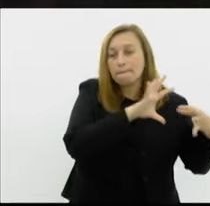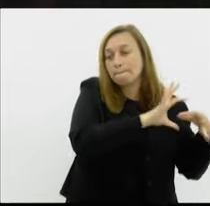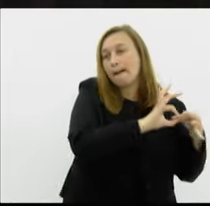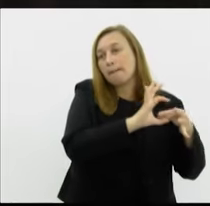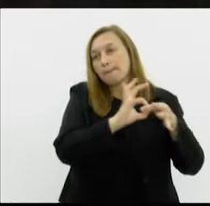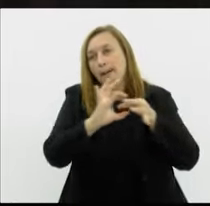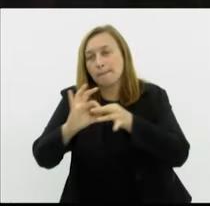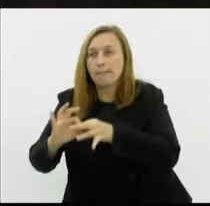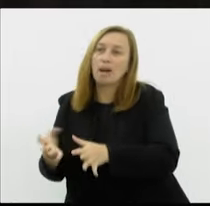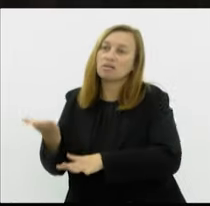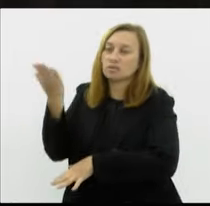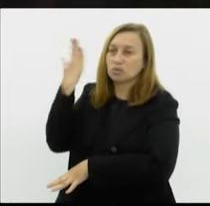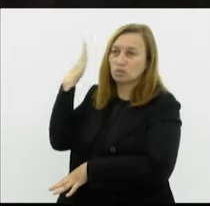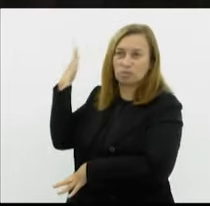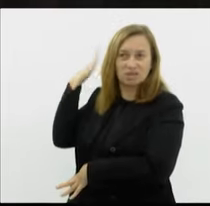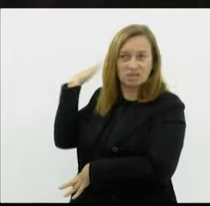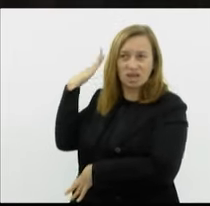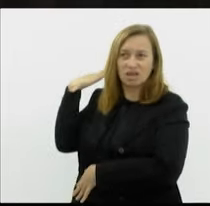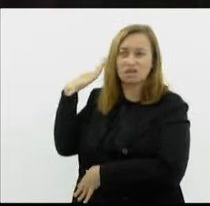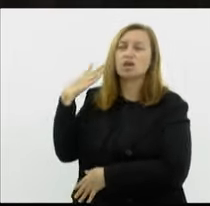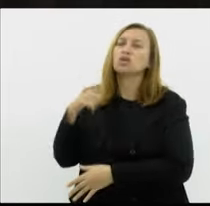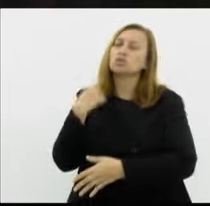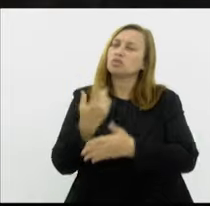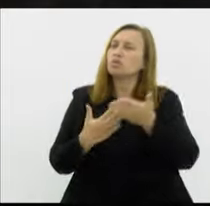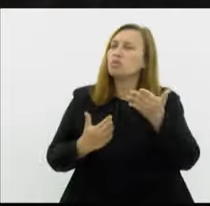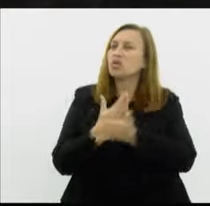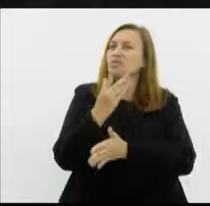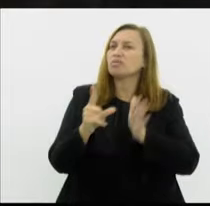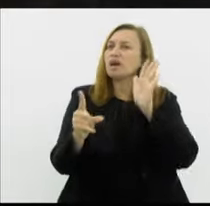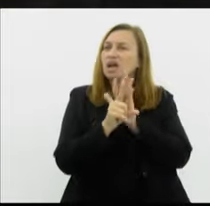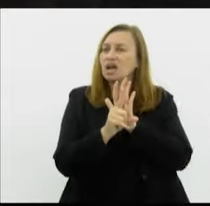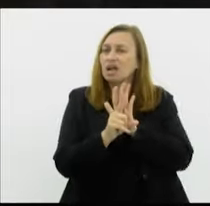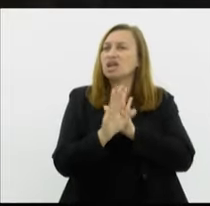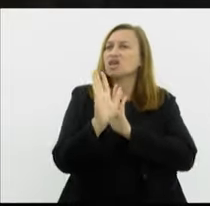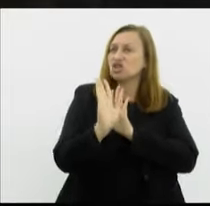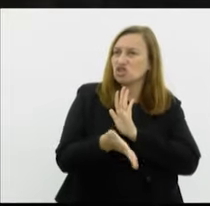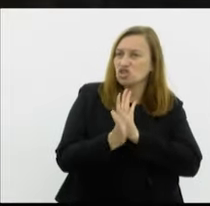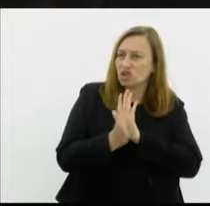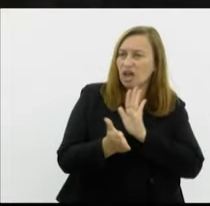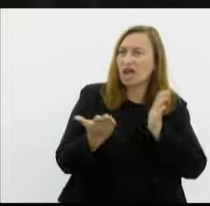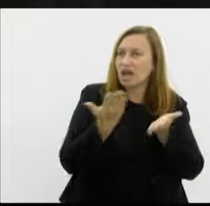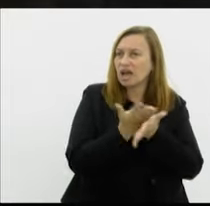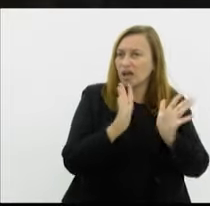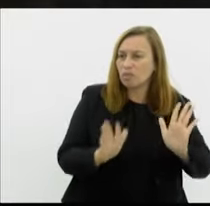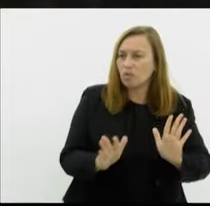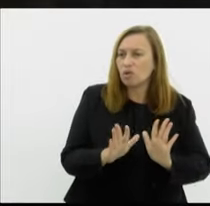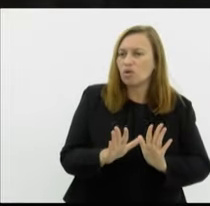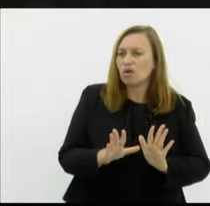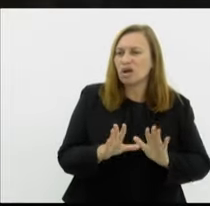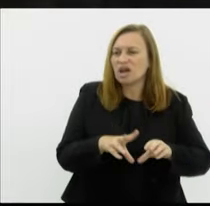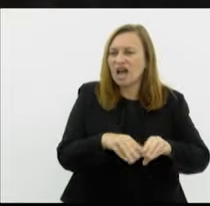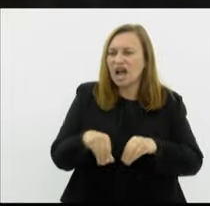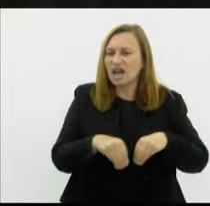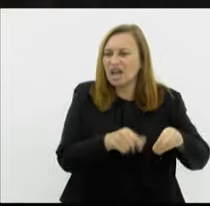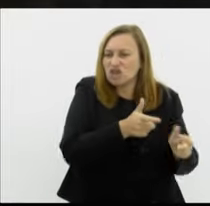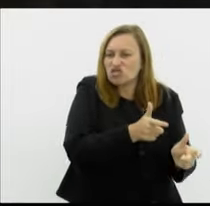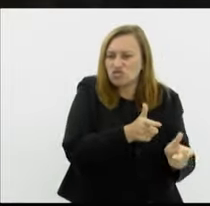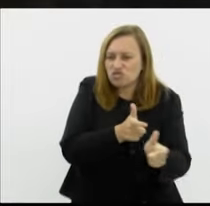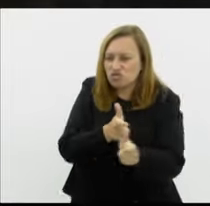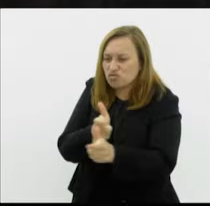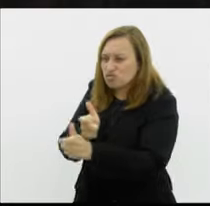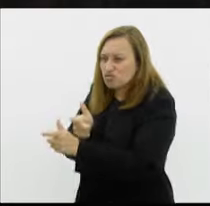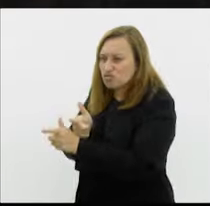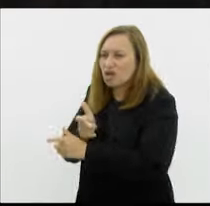no passado, nós aprovamos a lei que acabou com jato de areia e silicose nos estaleiros, a lei que retirou